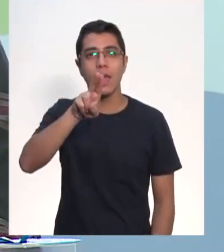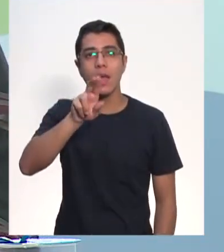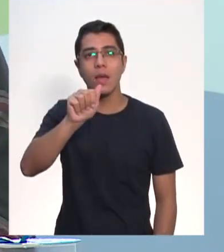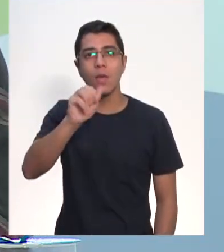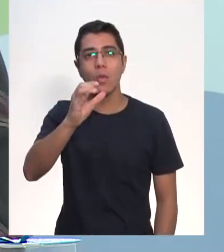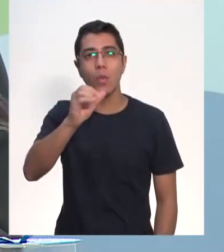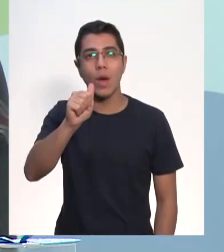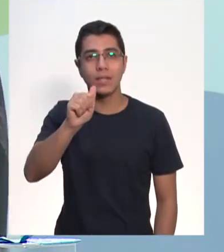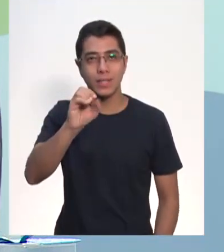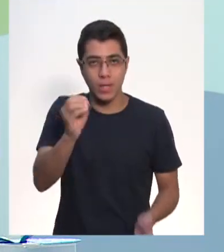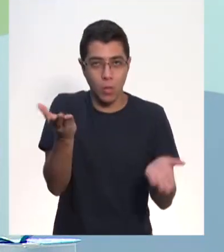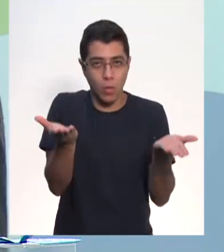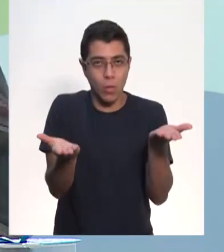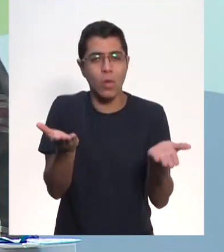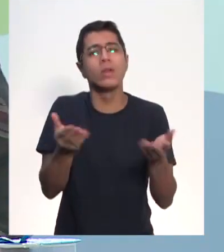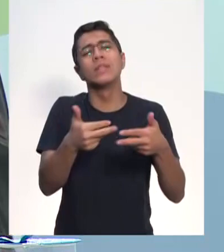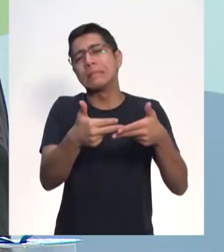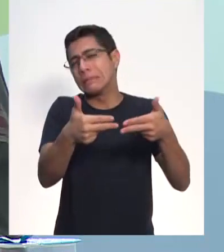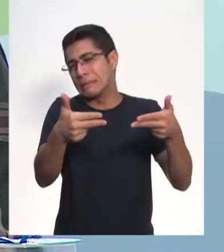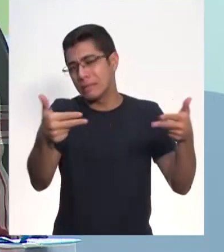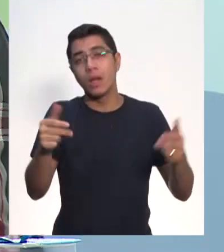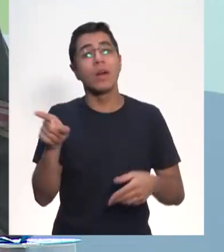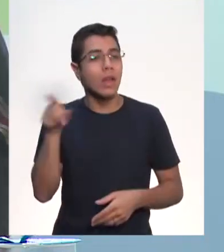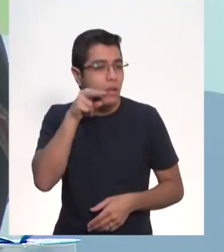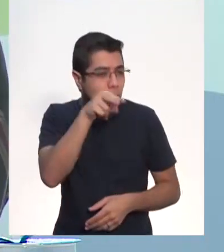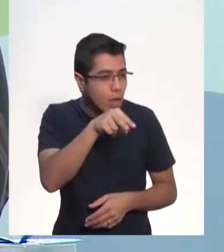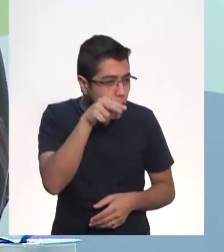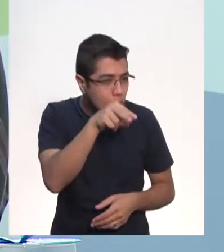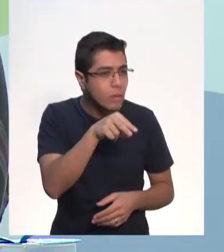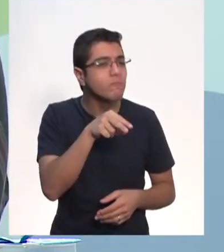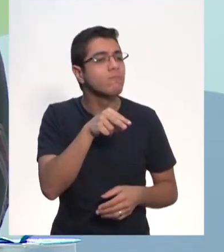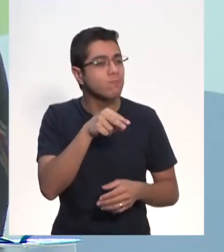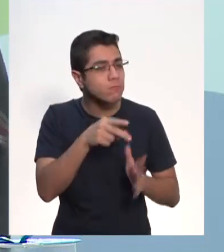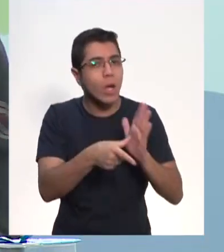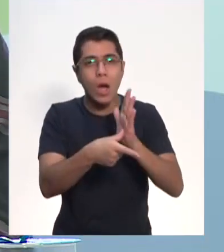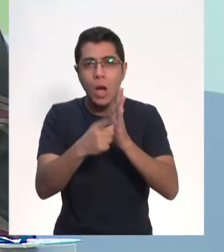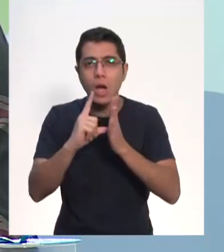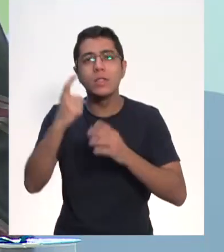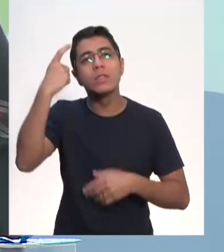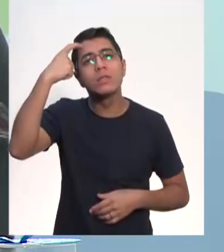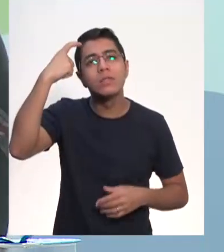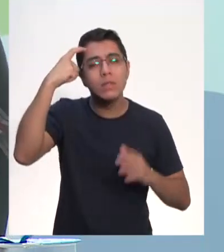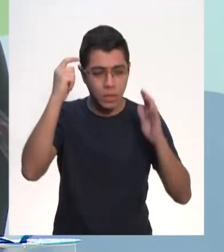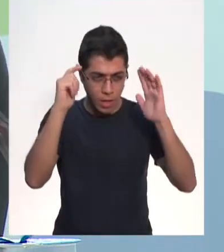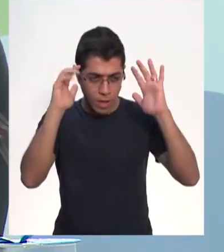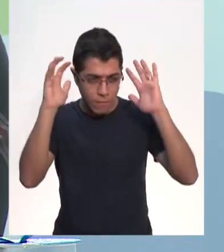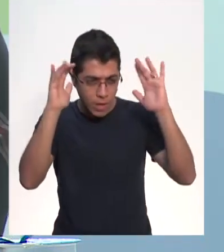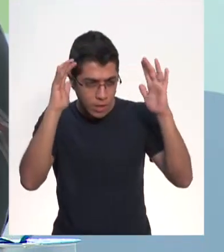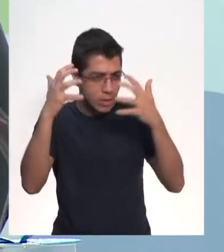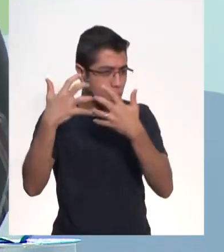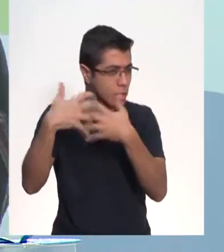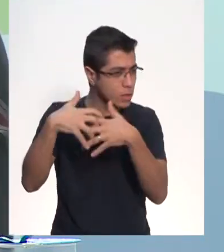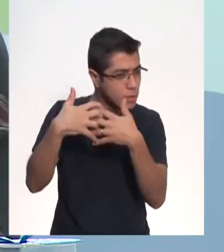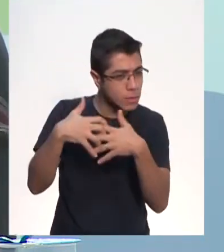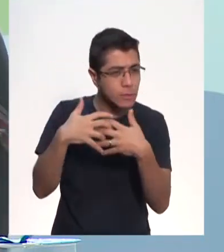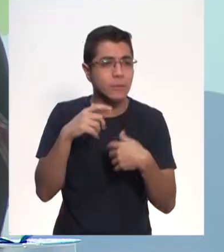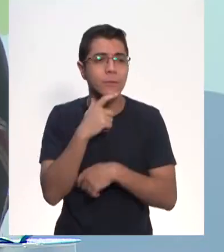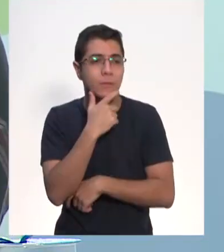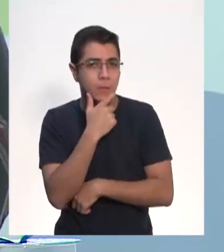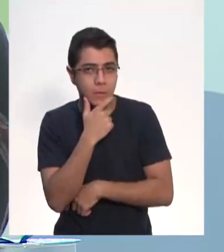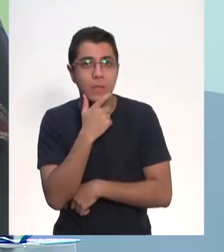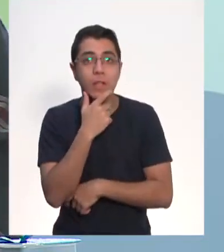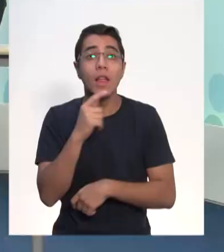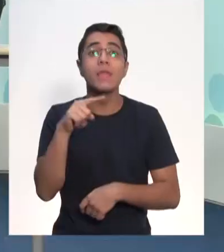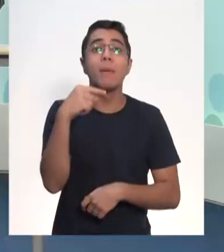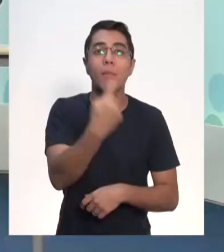esse momento também de reflexão na hora de analisar uma situação problema, na hora de